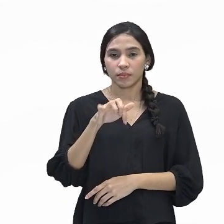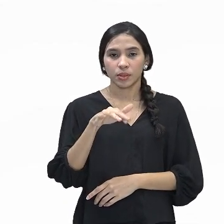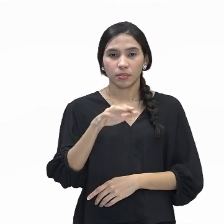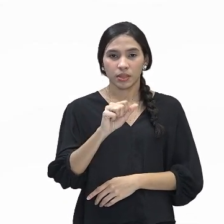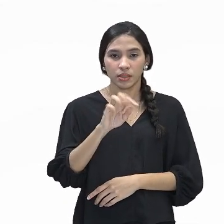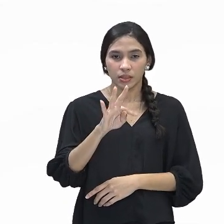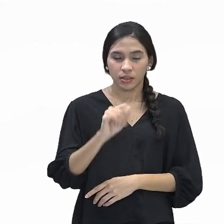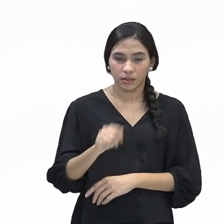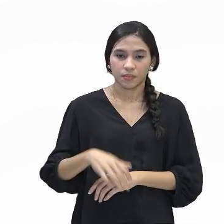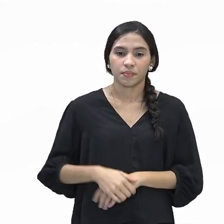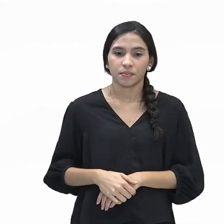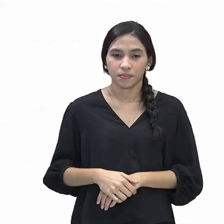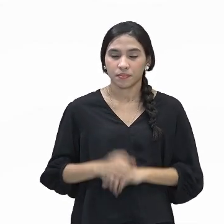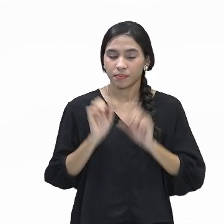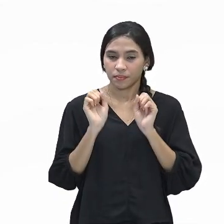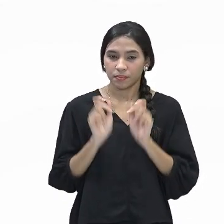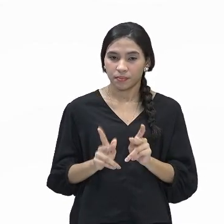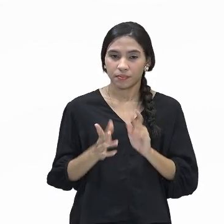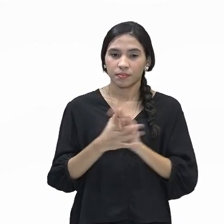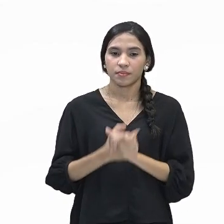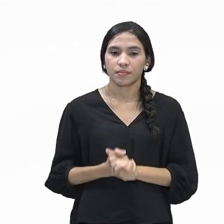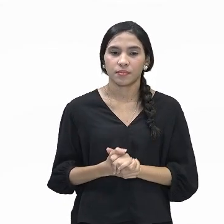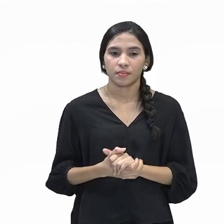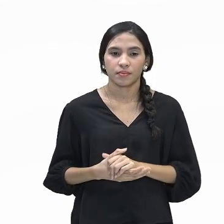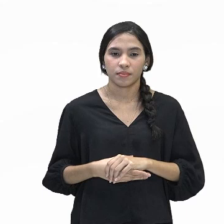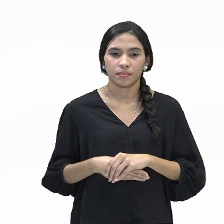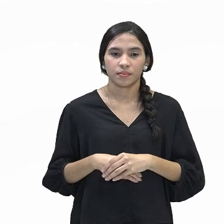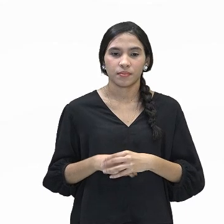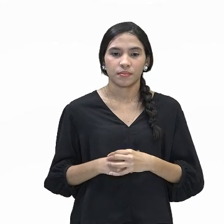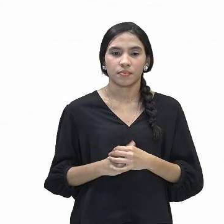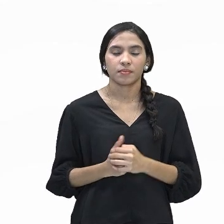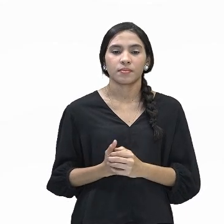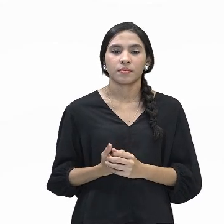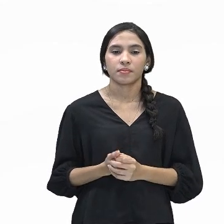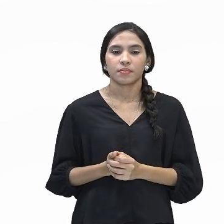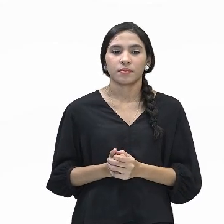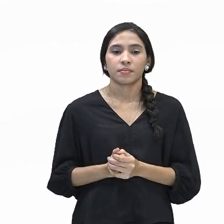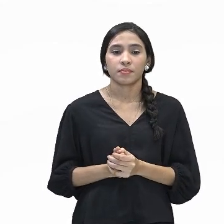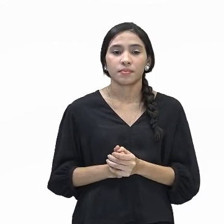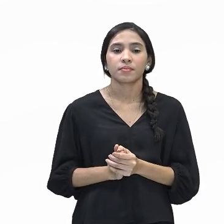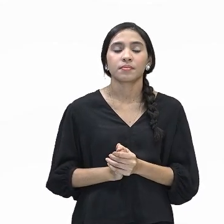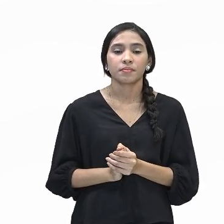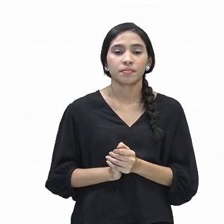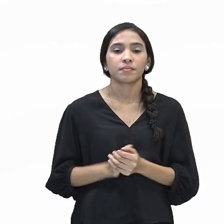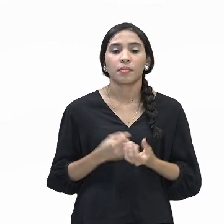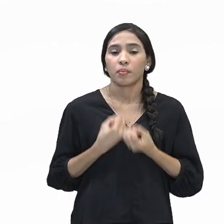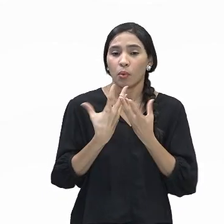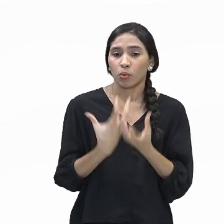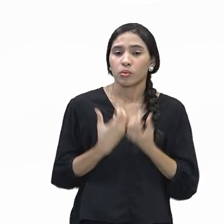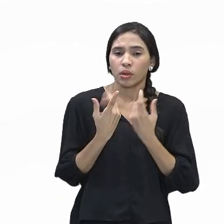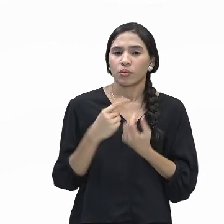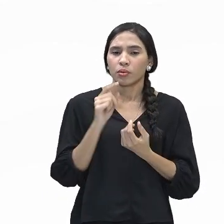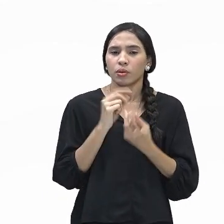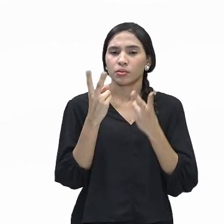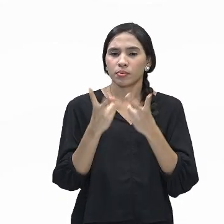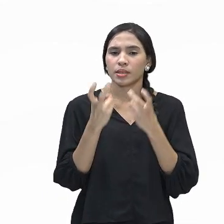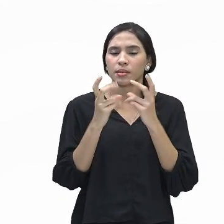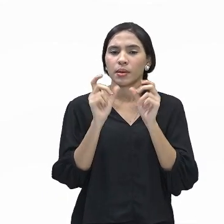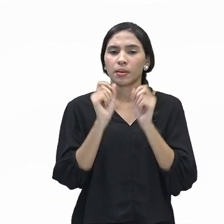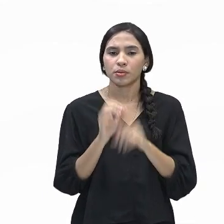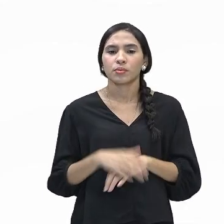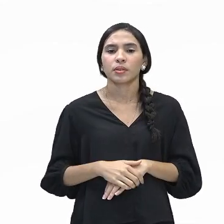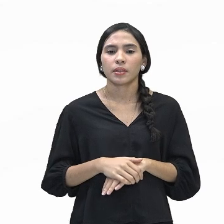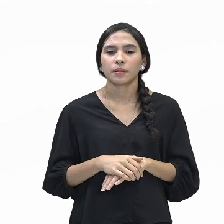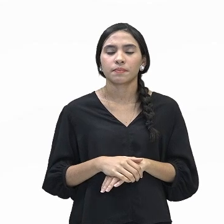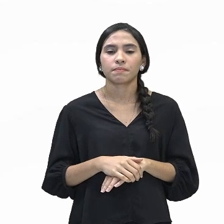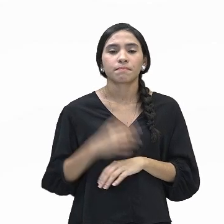lá continuar nossa próxima parte da aula. Em suas narrativas, observamos